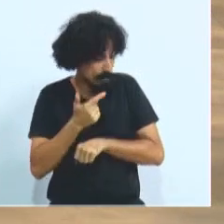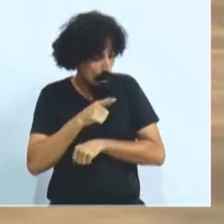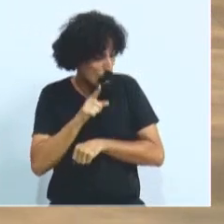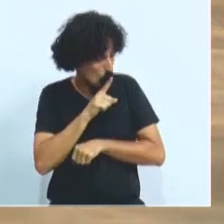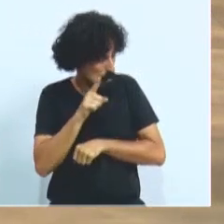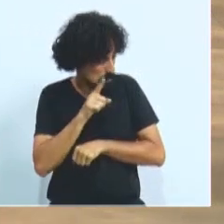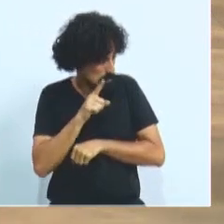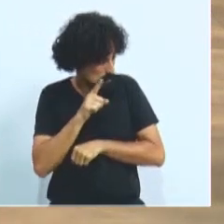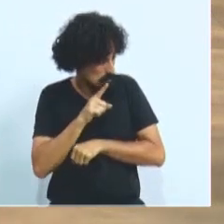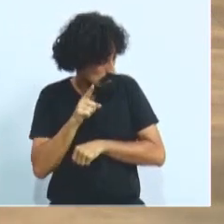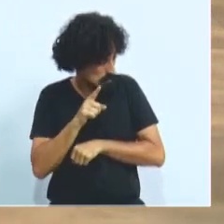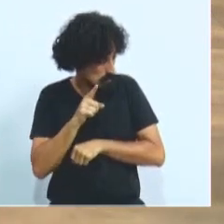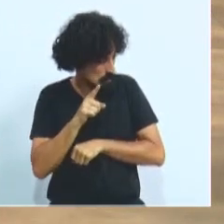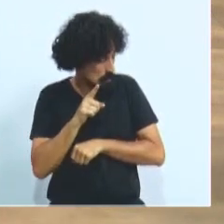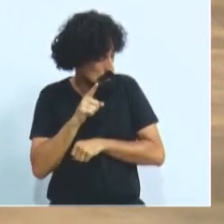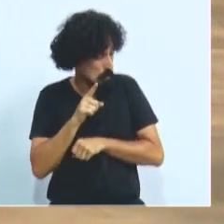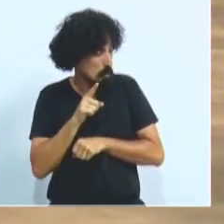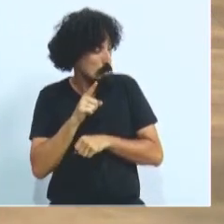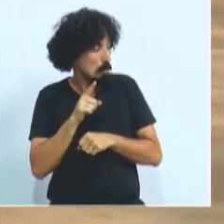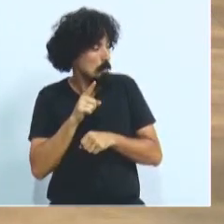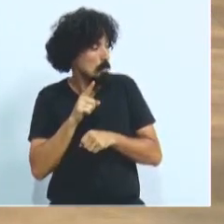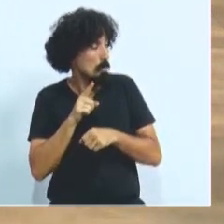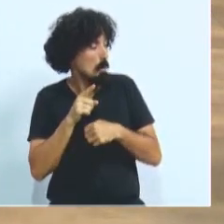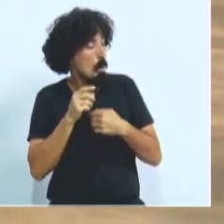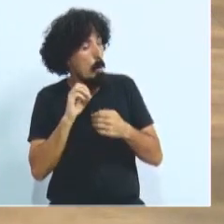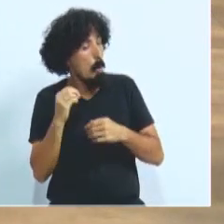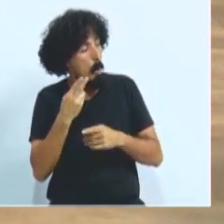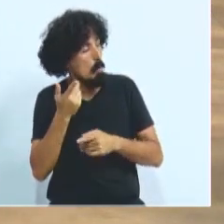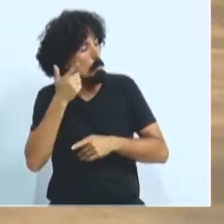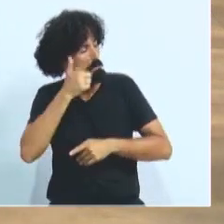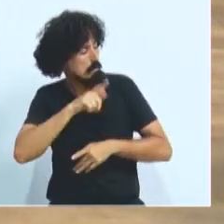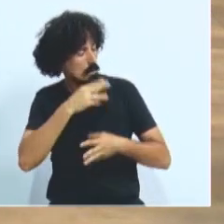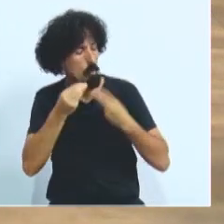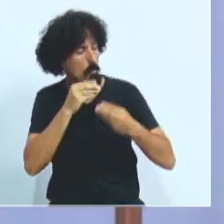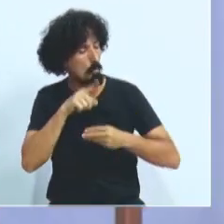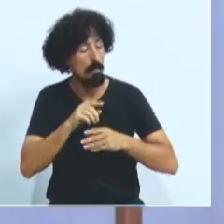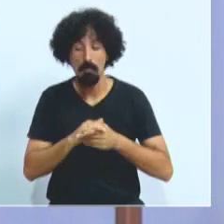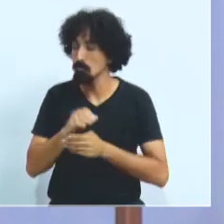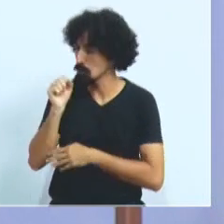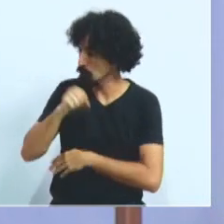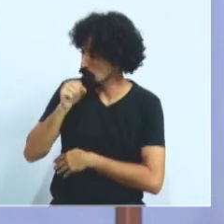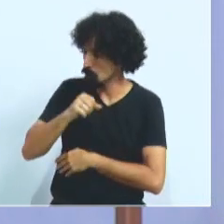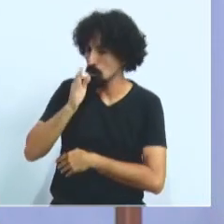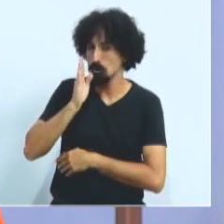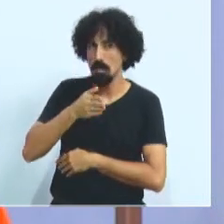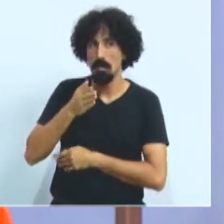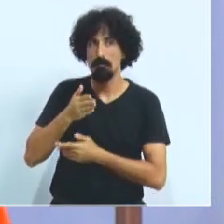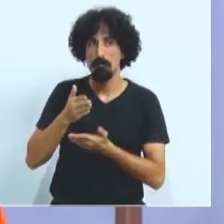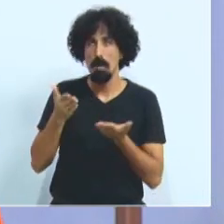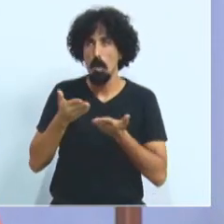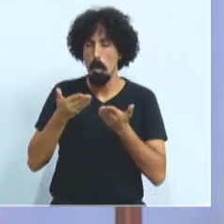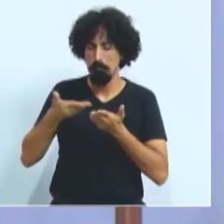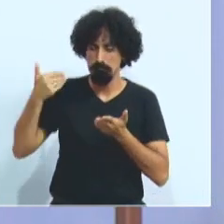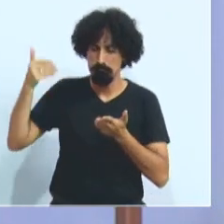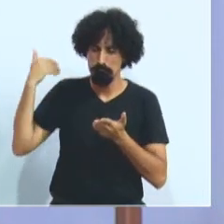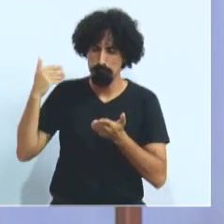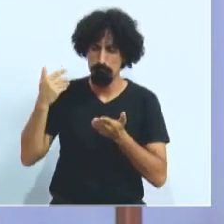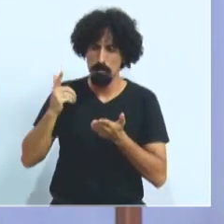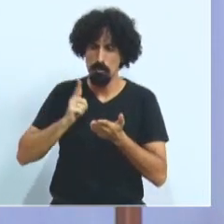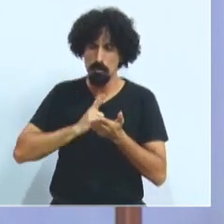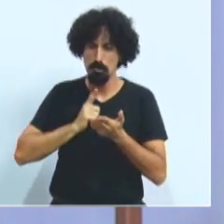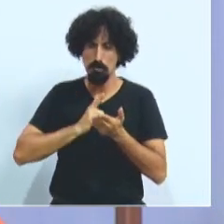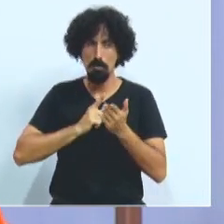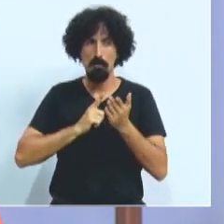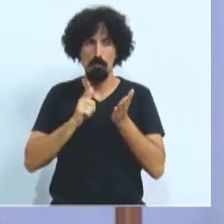que o resultado final foi de sucesso devido a esse início no local? Sim, mas recentemente tivemos um caso noticiado em Candeia do